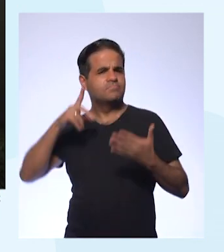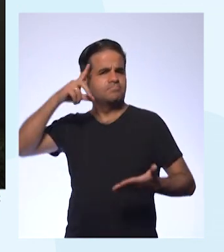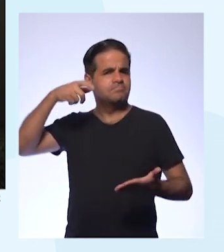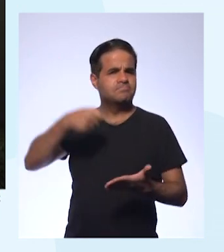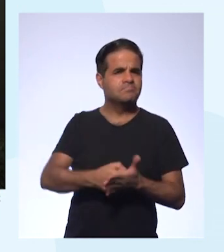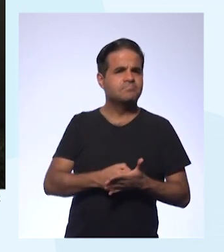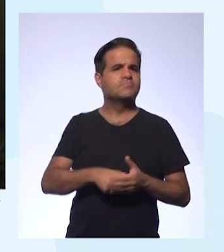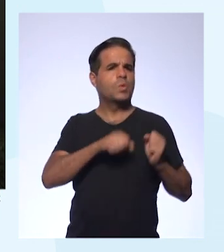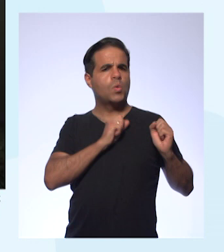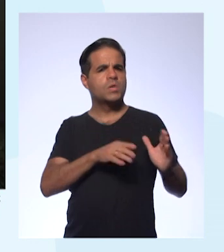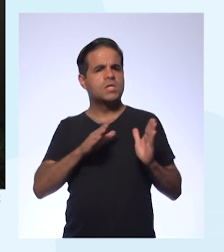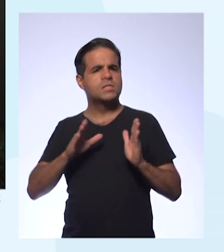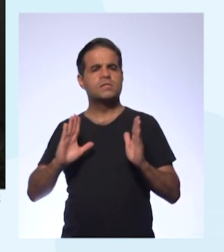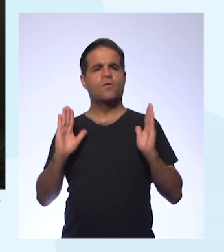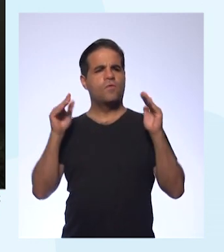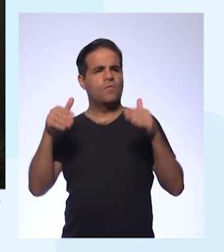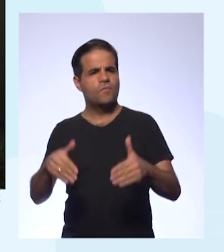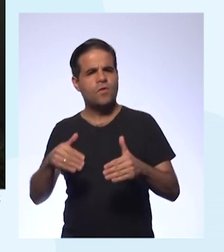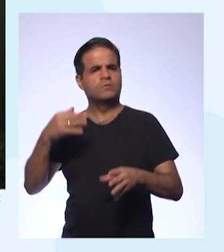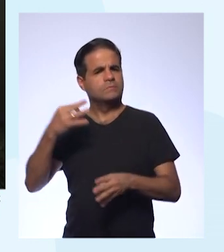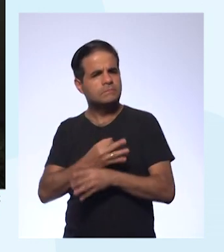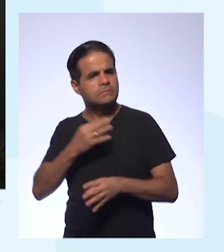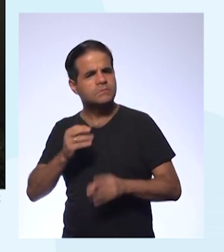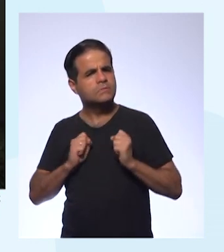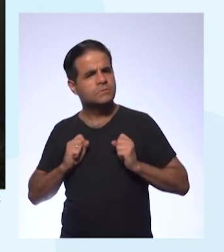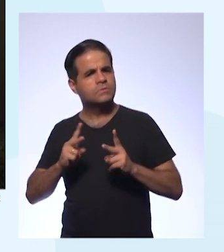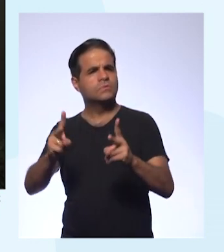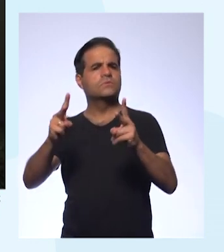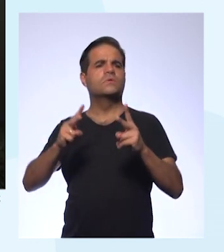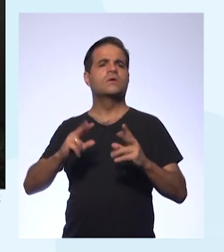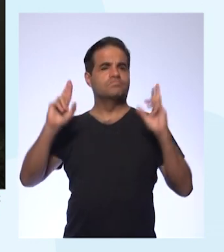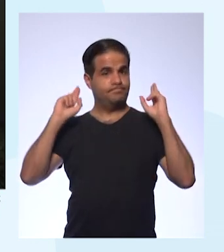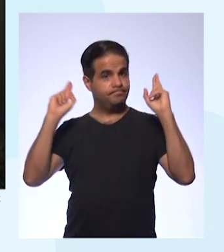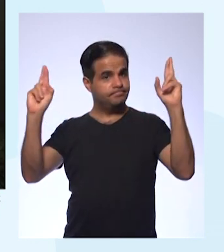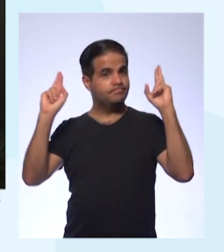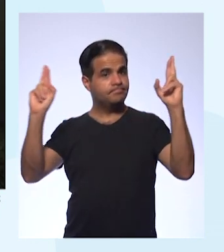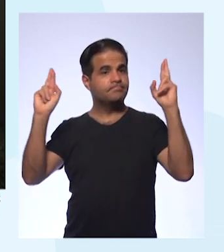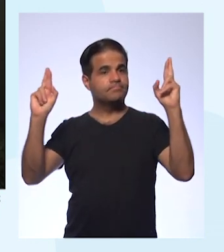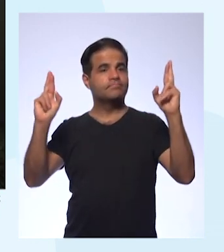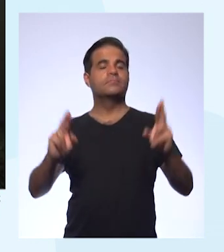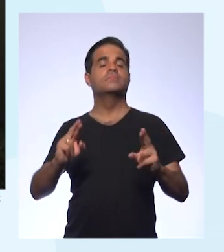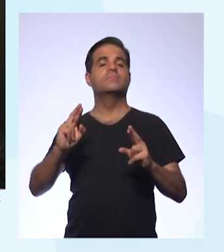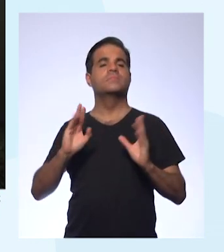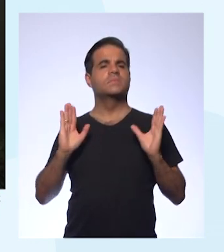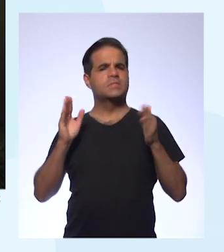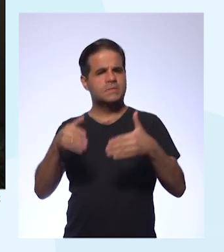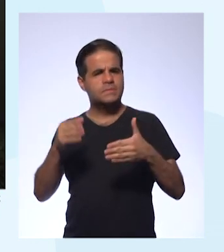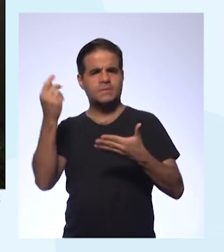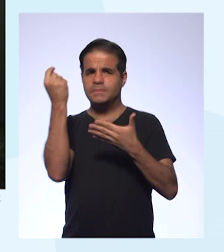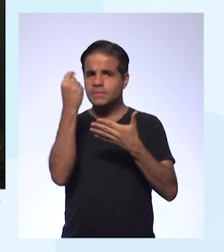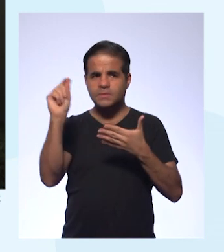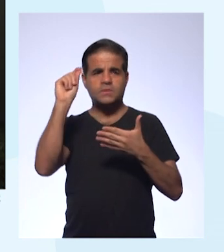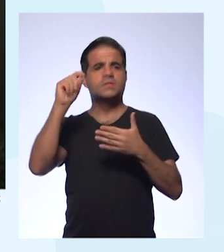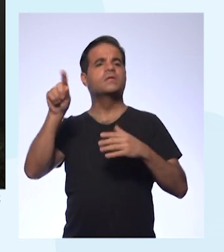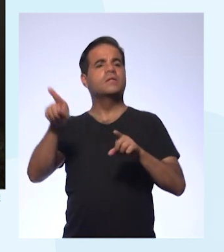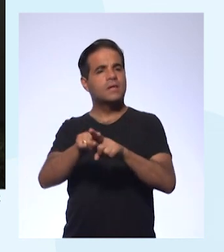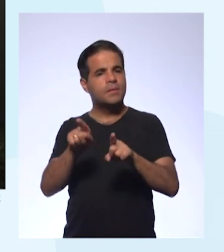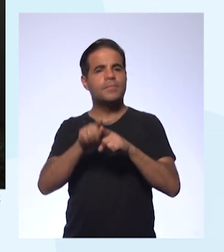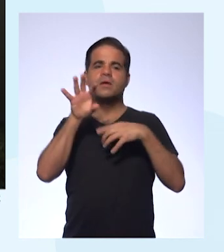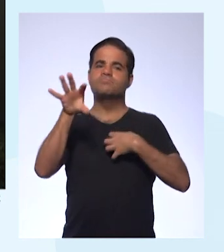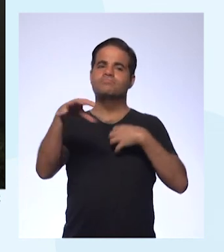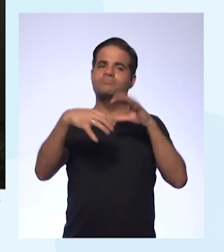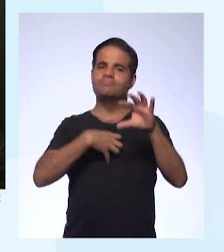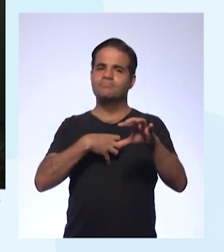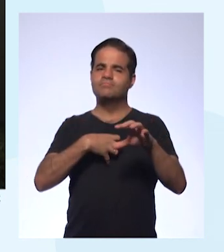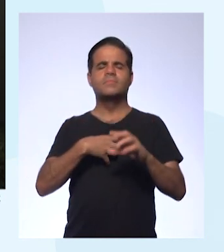determinação, organização, foco, persistência, responsabilidade, assertividade e empatia. Então,